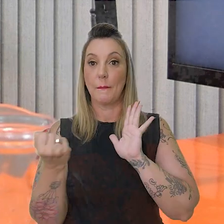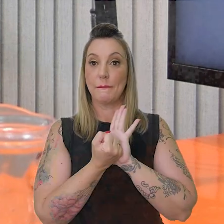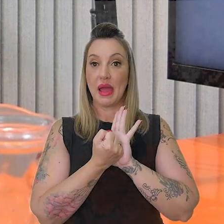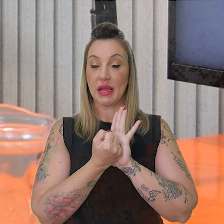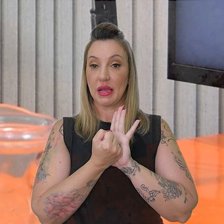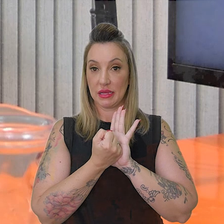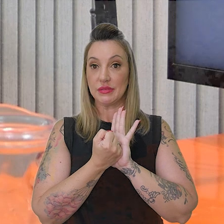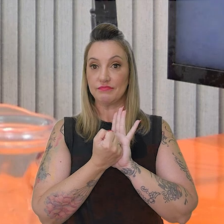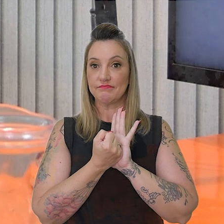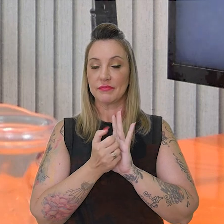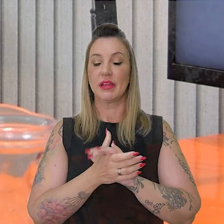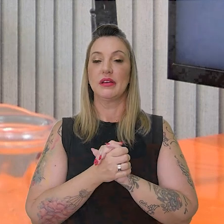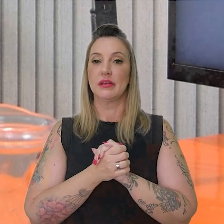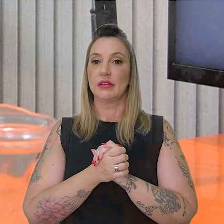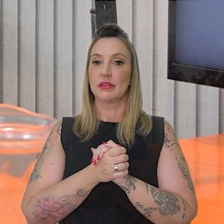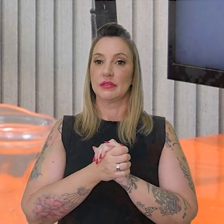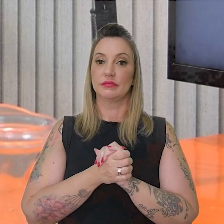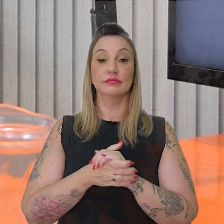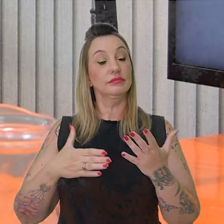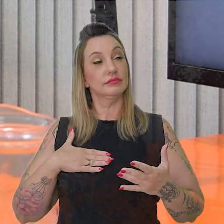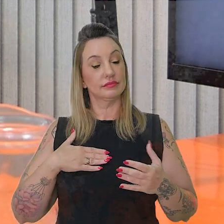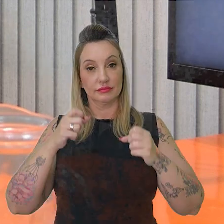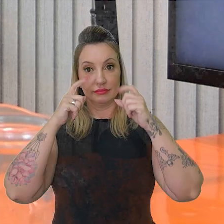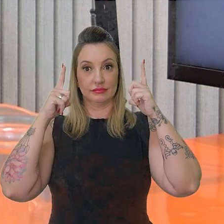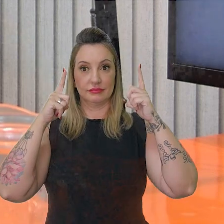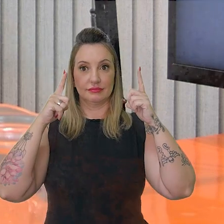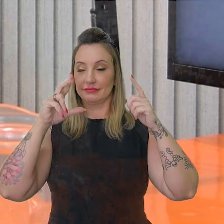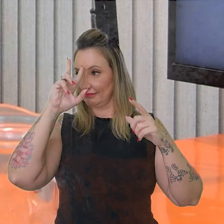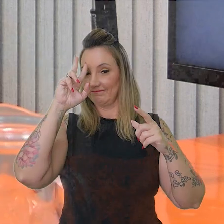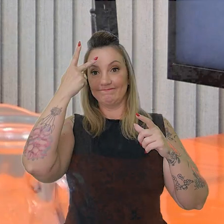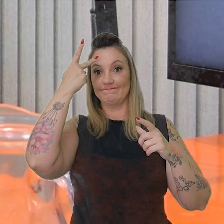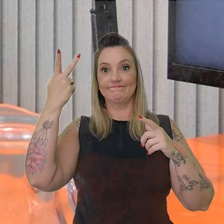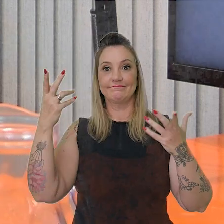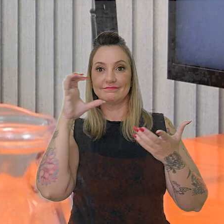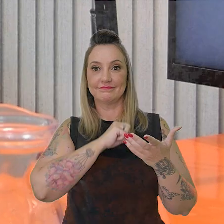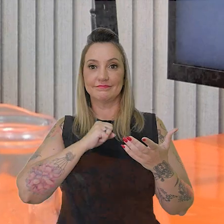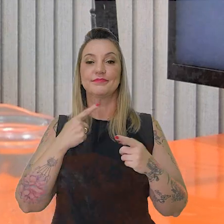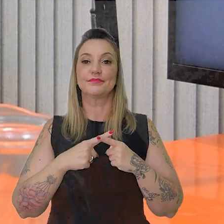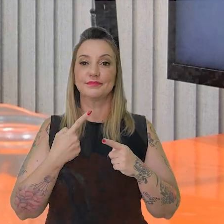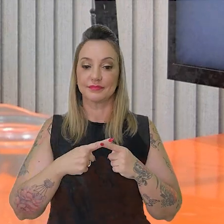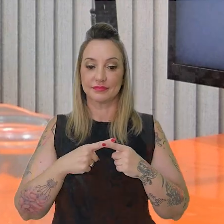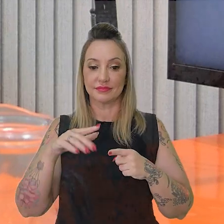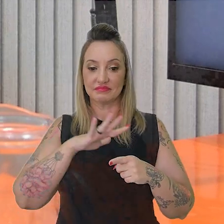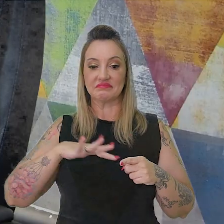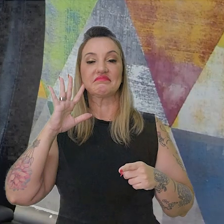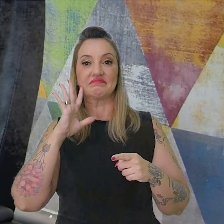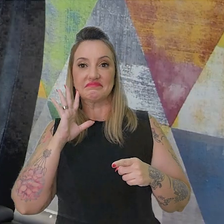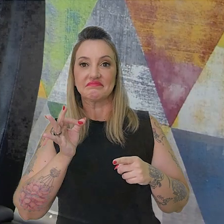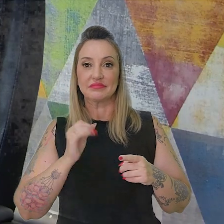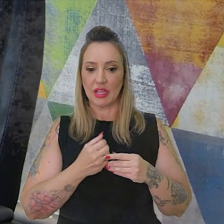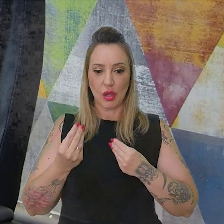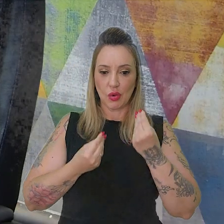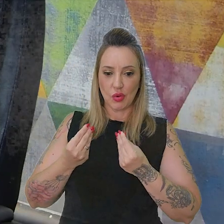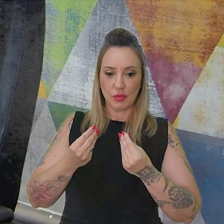de marketing pessoal hum hum tá e foi aí que foi a minha virada de chave porque é uma área muito legal